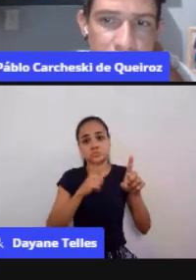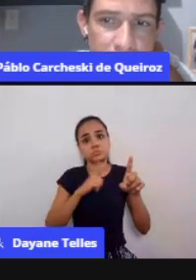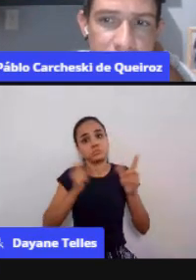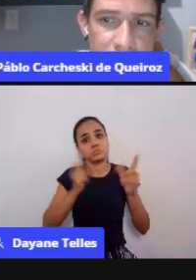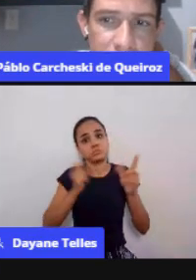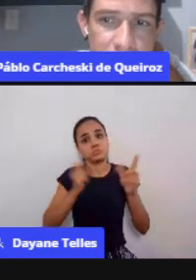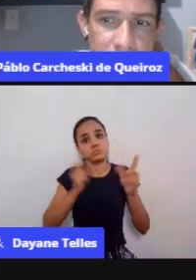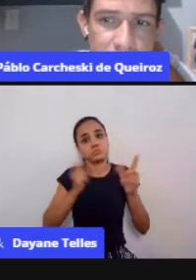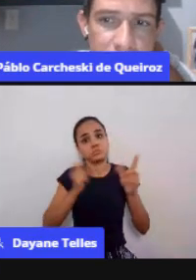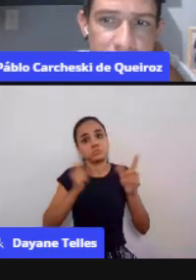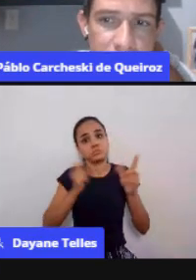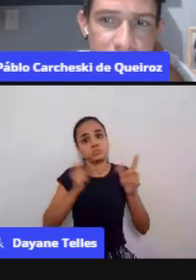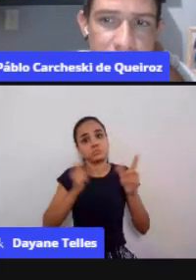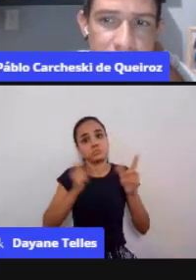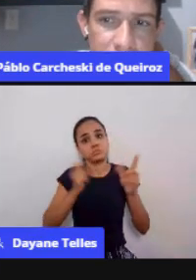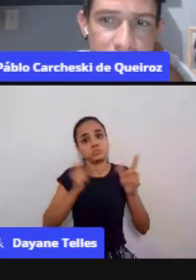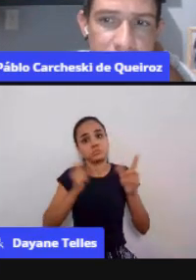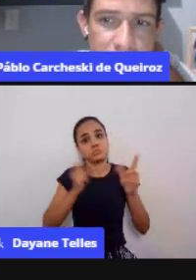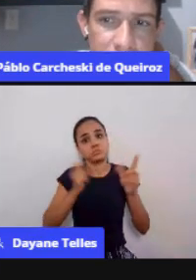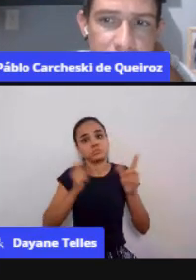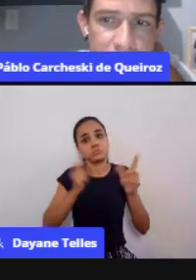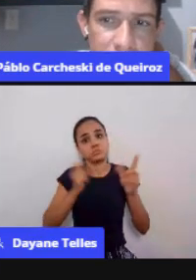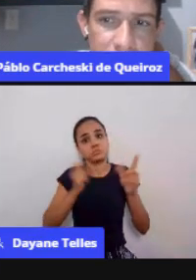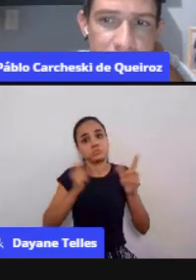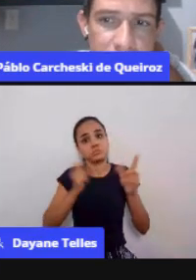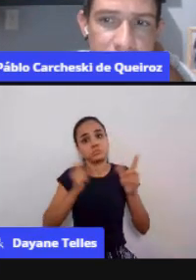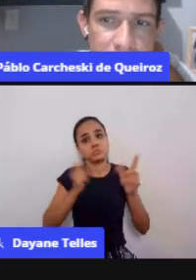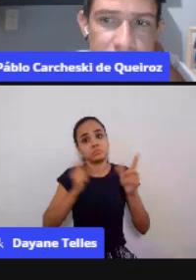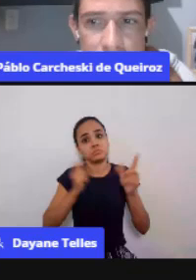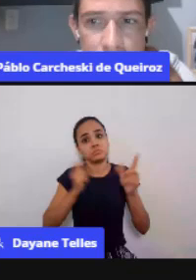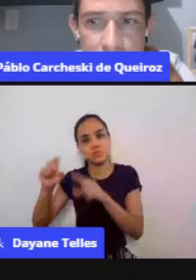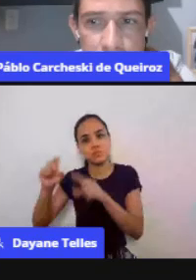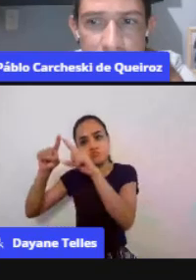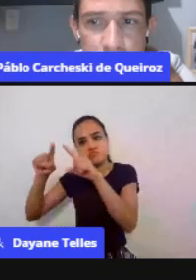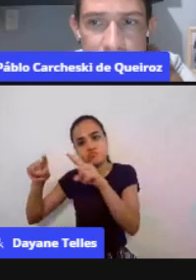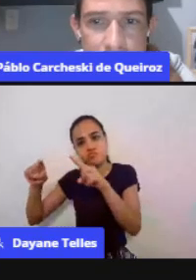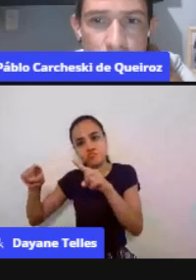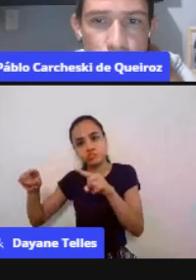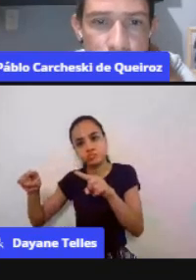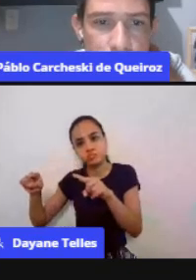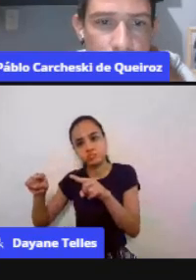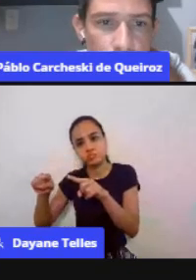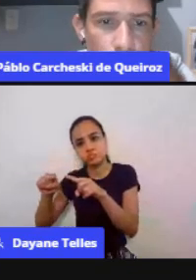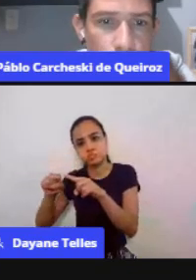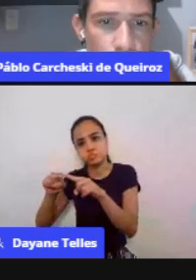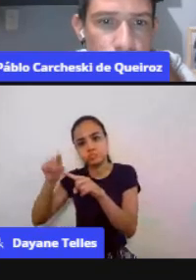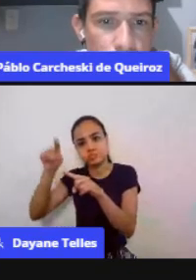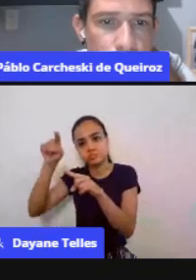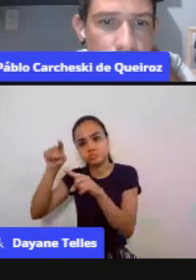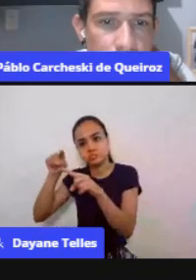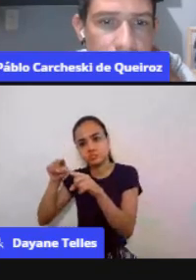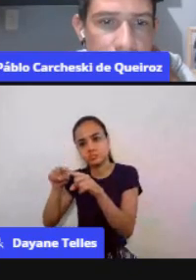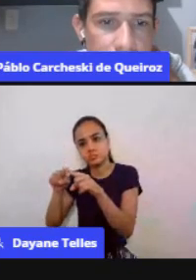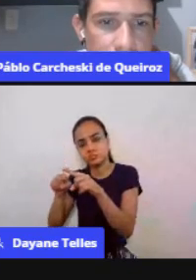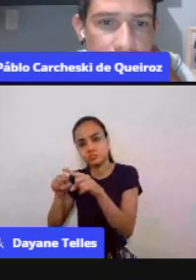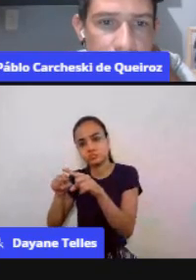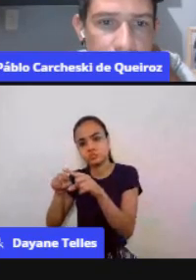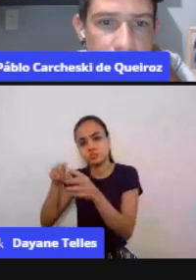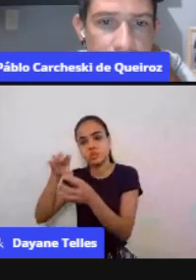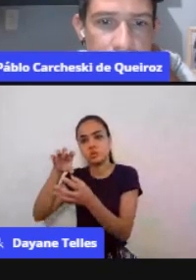volume também vai se tratar de cilindros retos, tá? E aí, no caso aqui, ele também pede para até incluir o uso